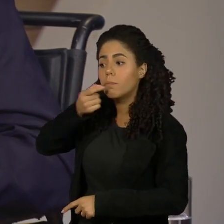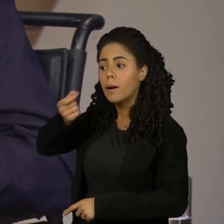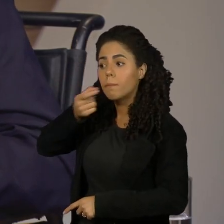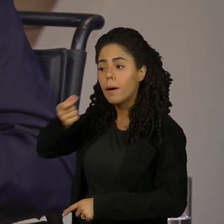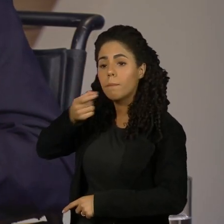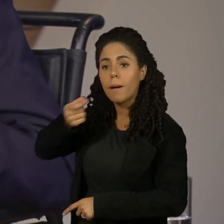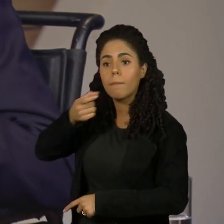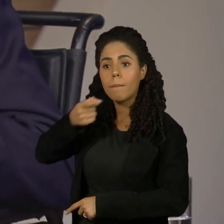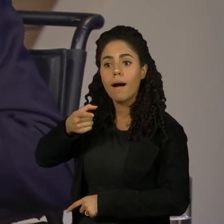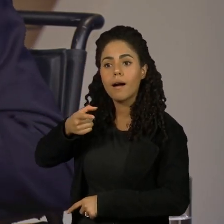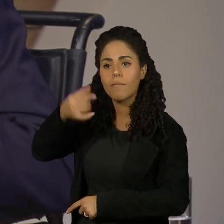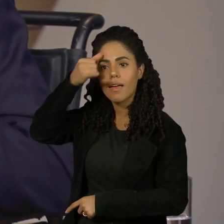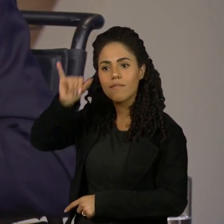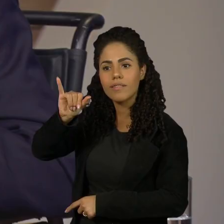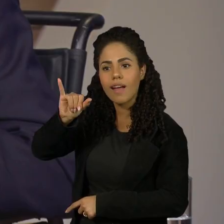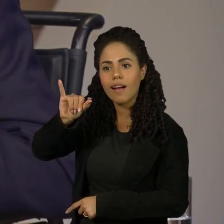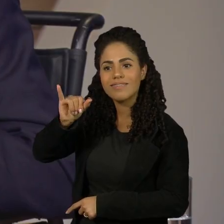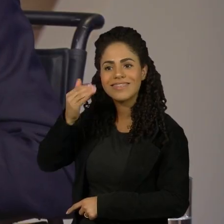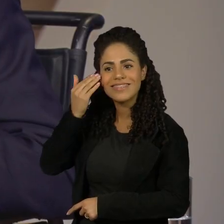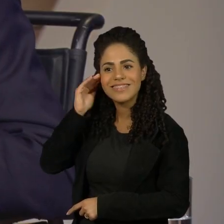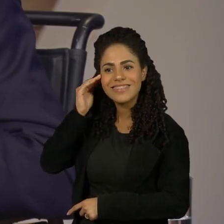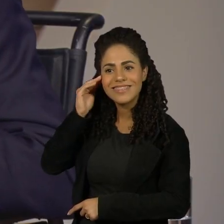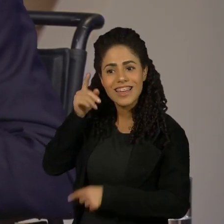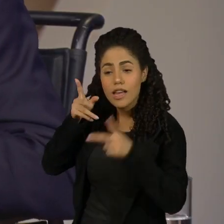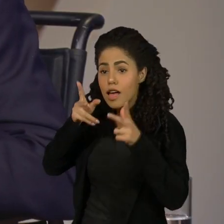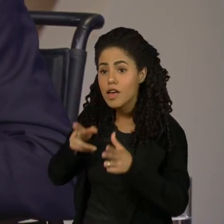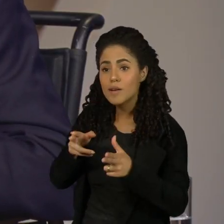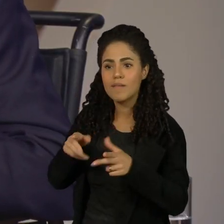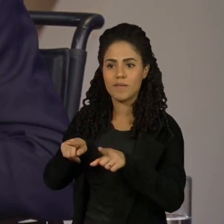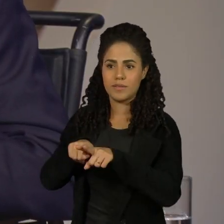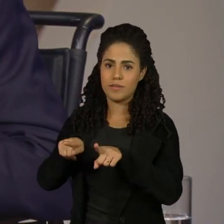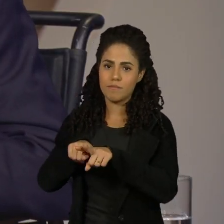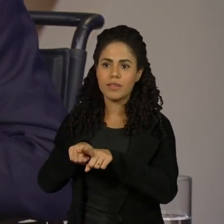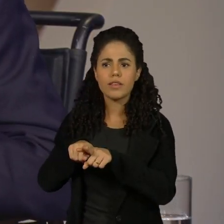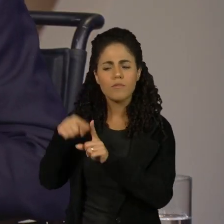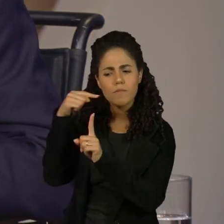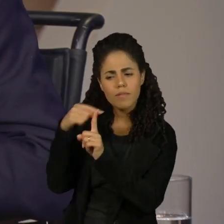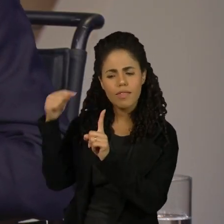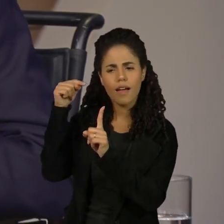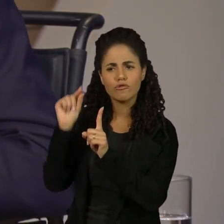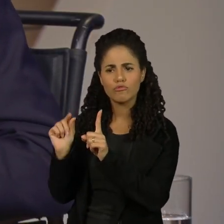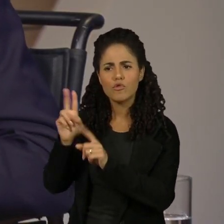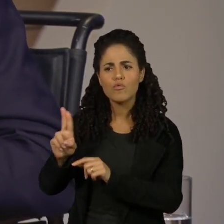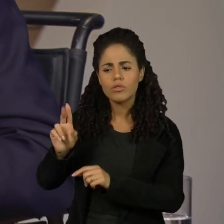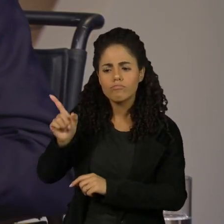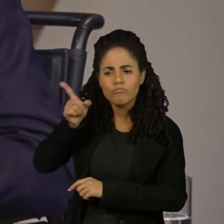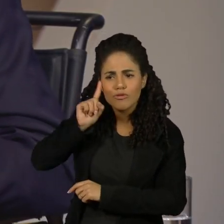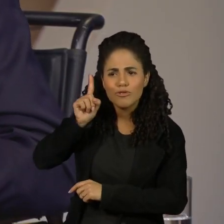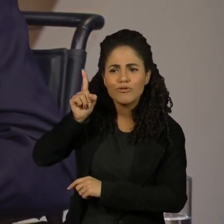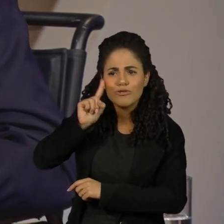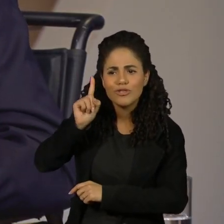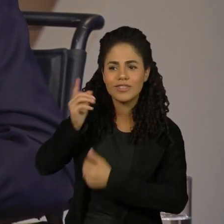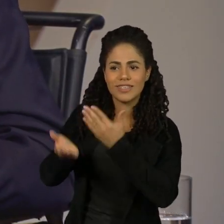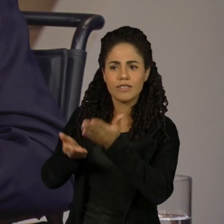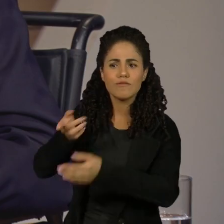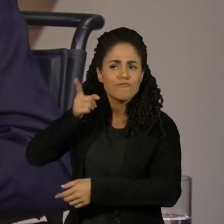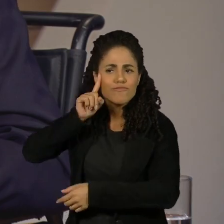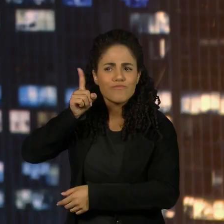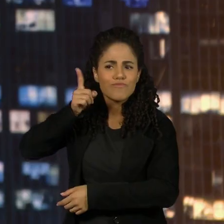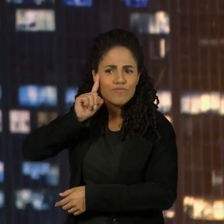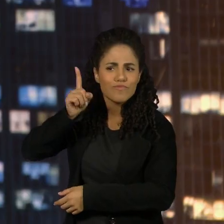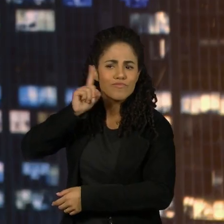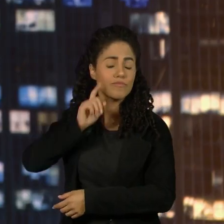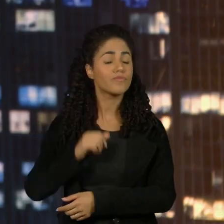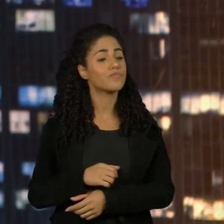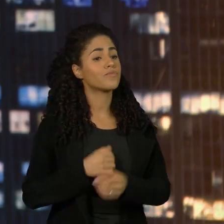engravidar. Você usa uma parte do coquetel, nunca o coquetel inteiro, uma parte, todos os dias e não pega o HIV. E as pessoas